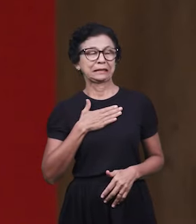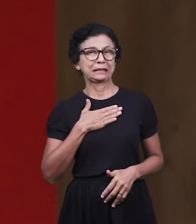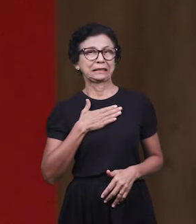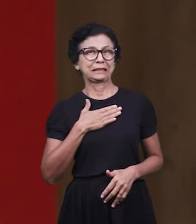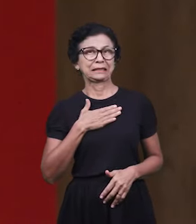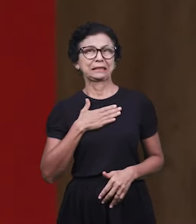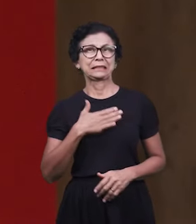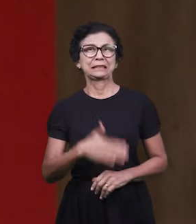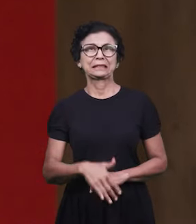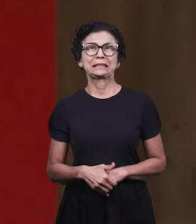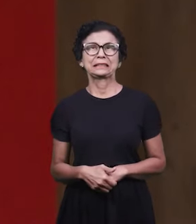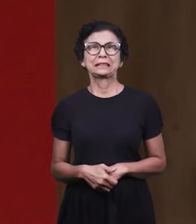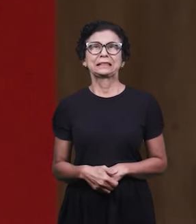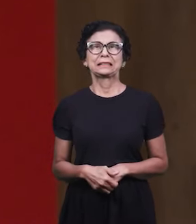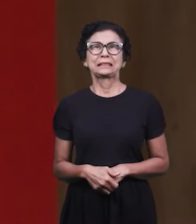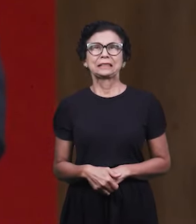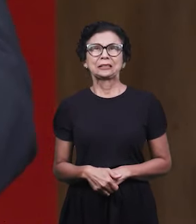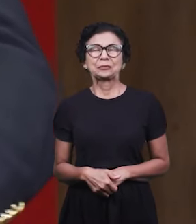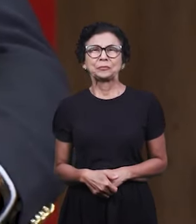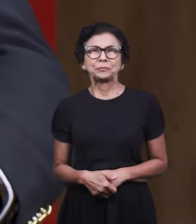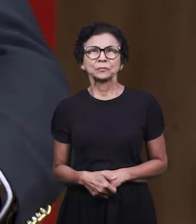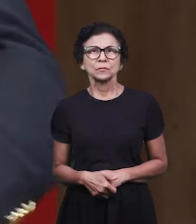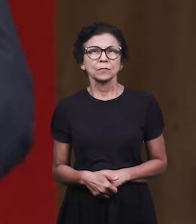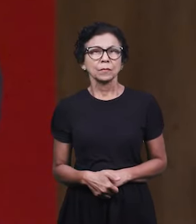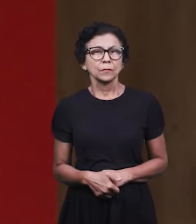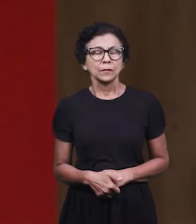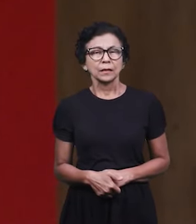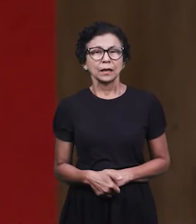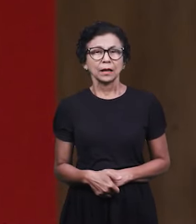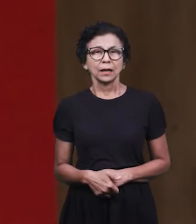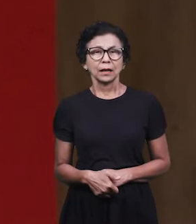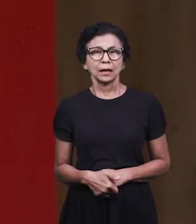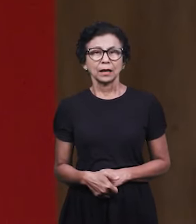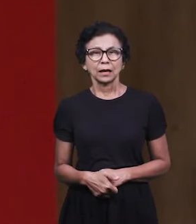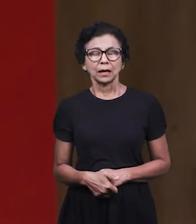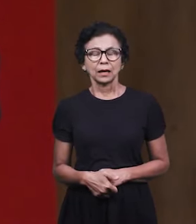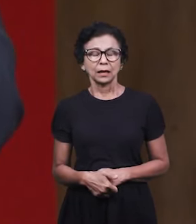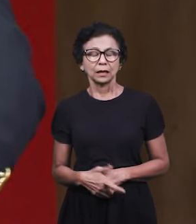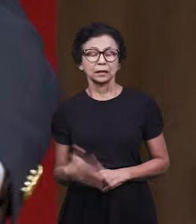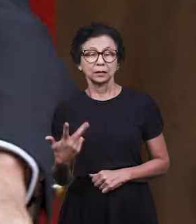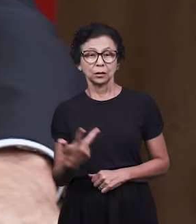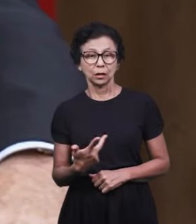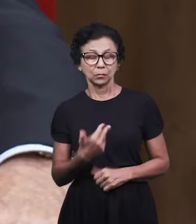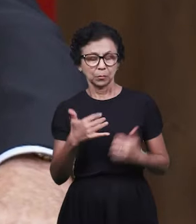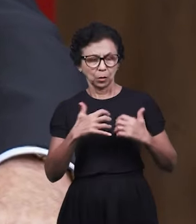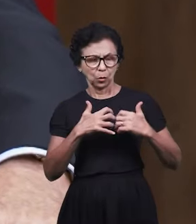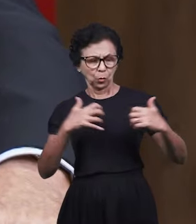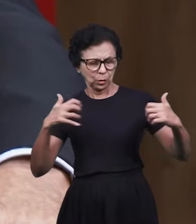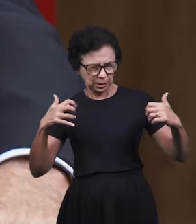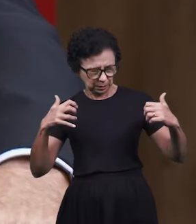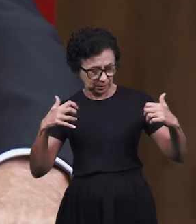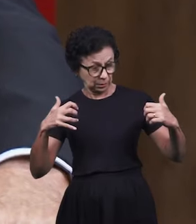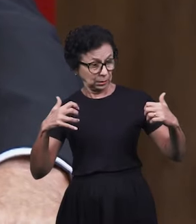e mandou que eu continuasse. Quando eu abri os olhos, que eu voltei, a cirurgia, o sangramento tinha parado.